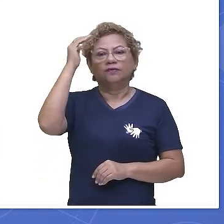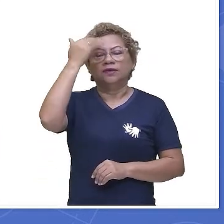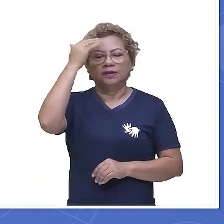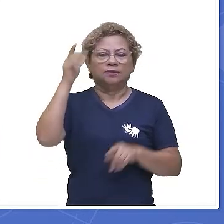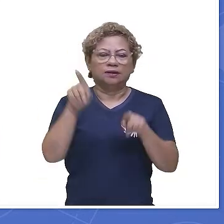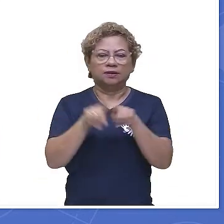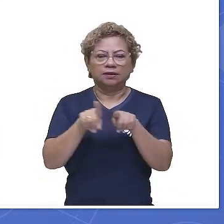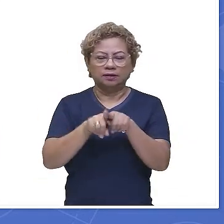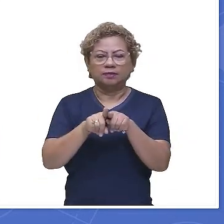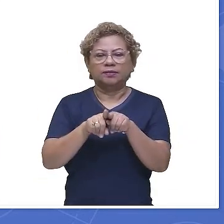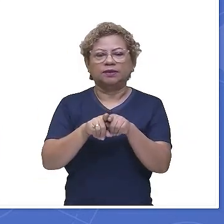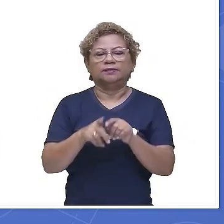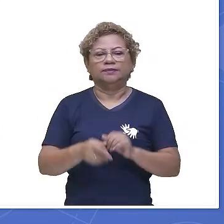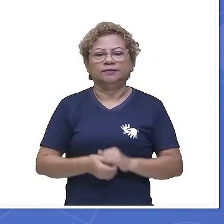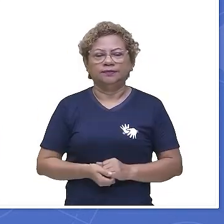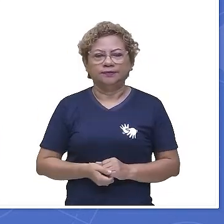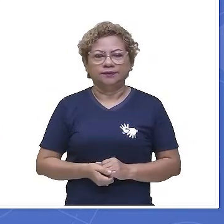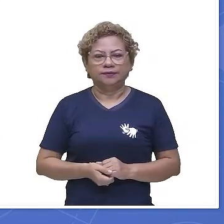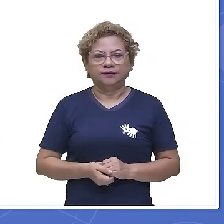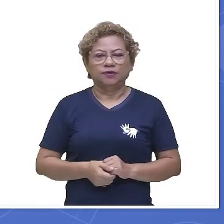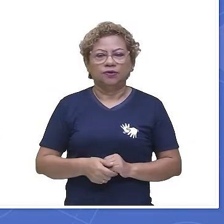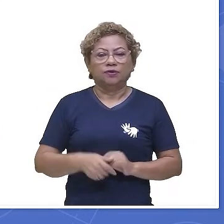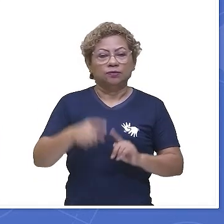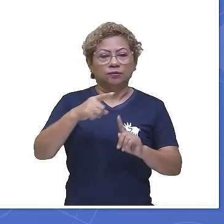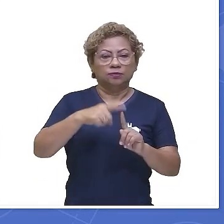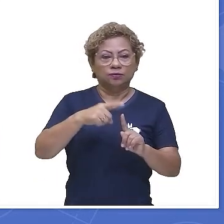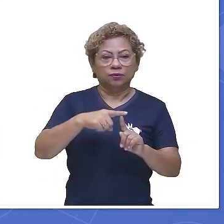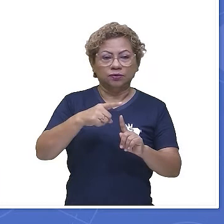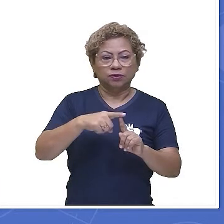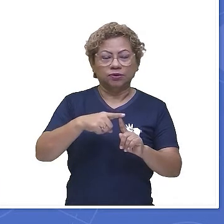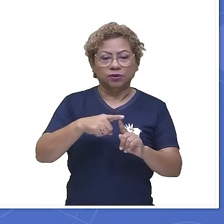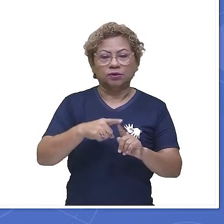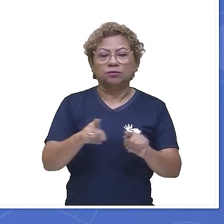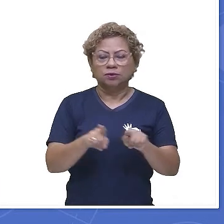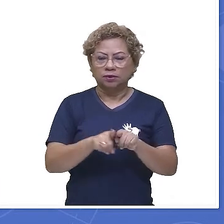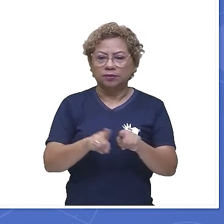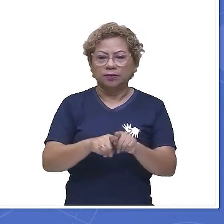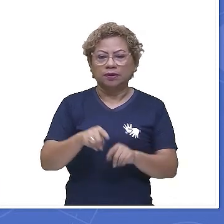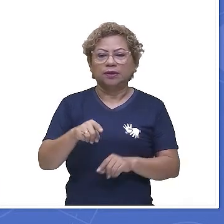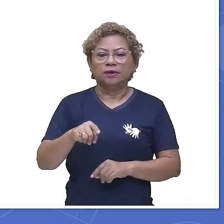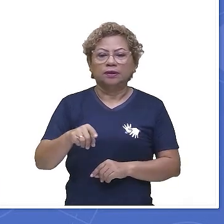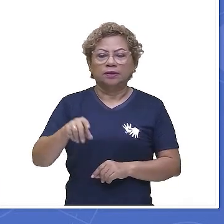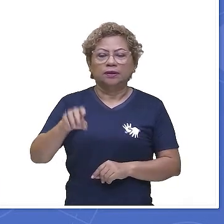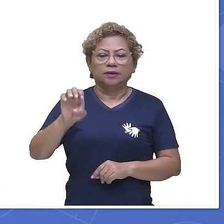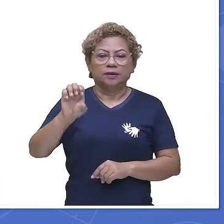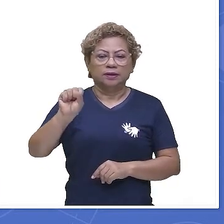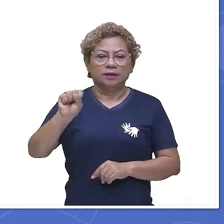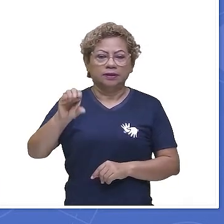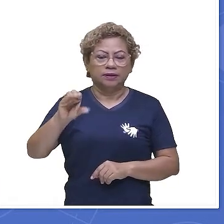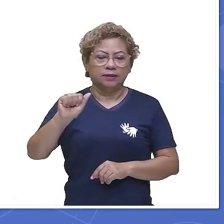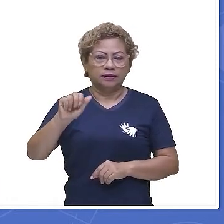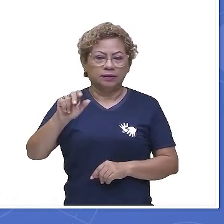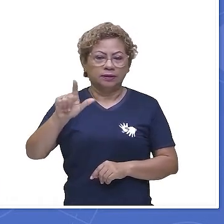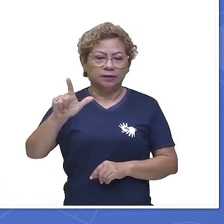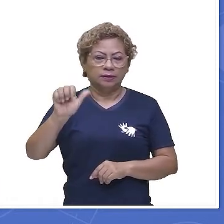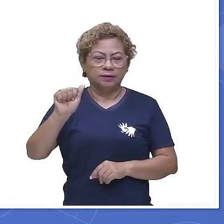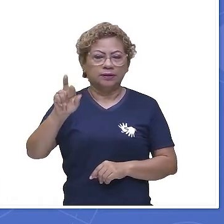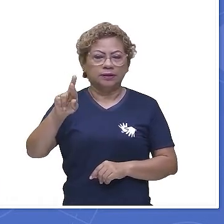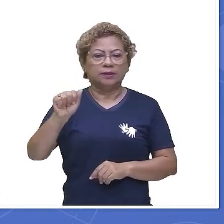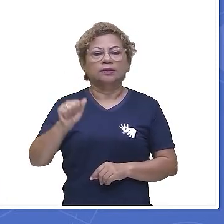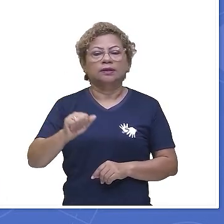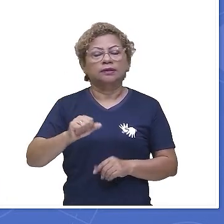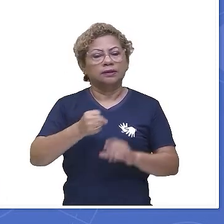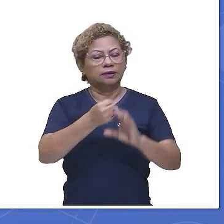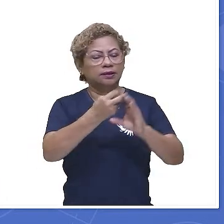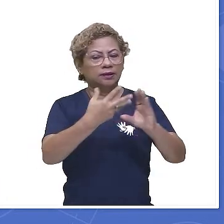informação. Uma outra grandeza escalar é o volume. Volume é uma grandeza escalar, porque fica perfeitamente